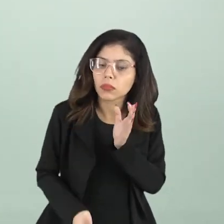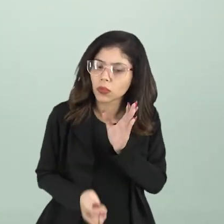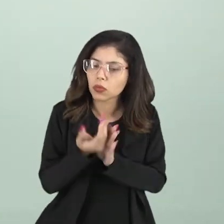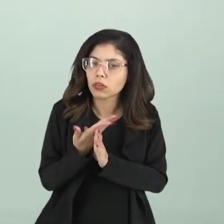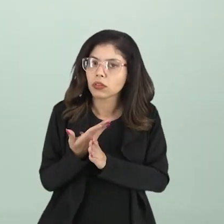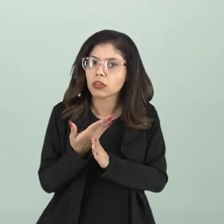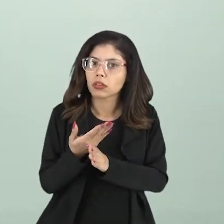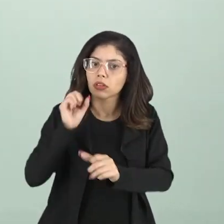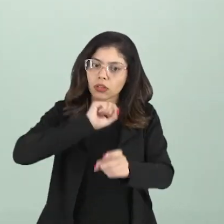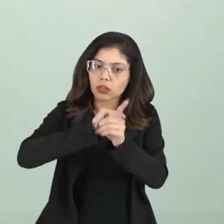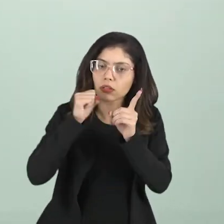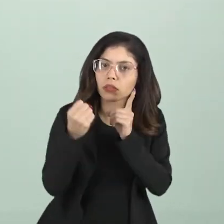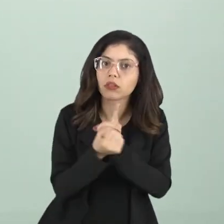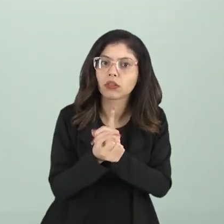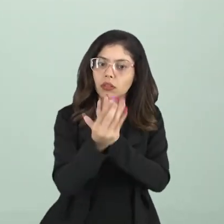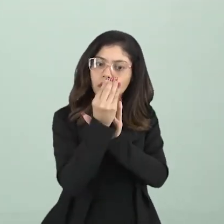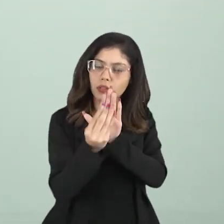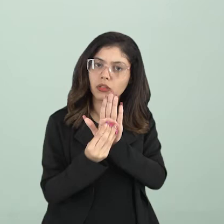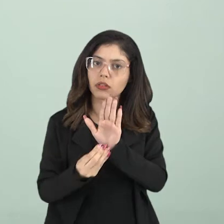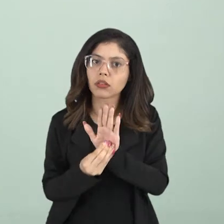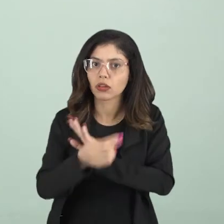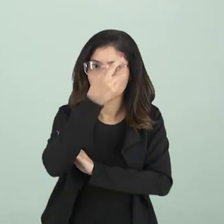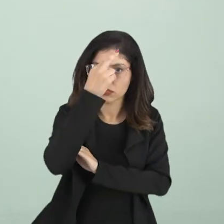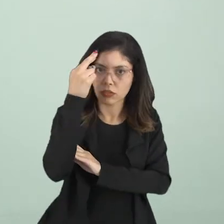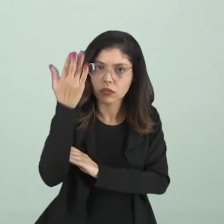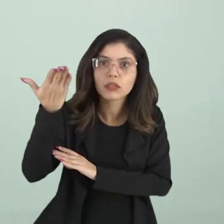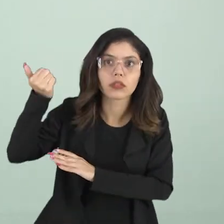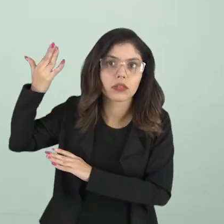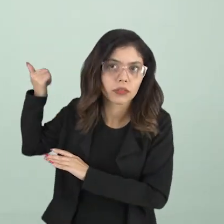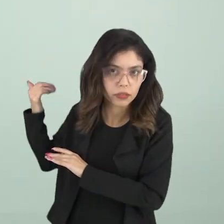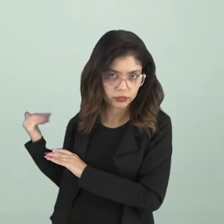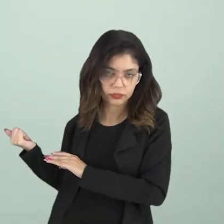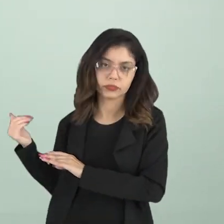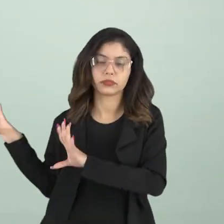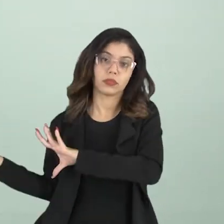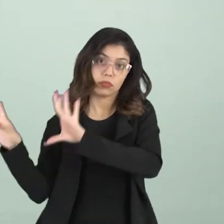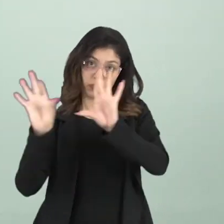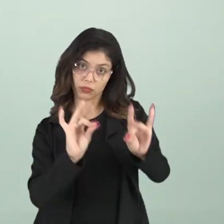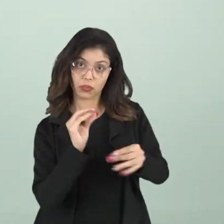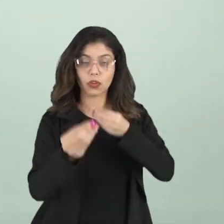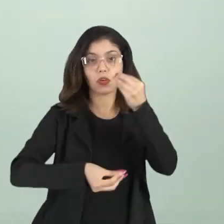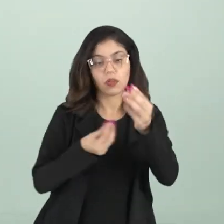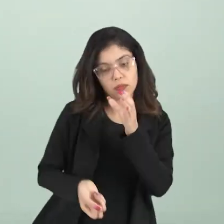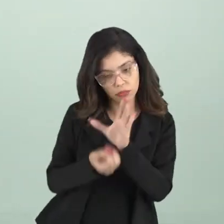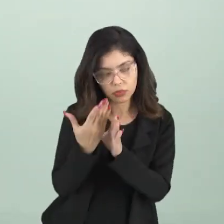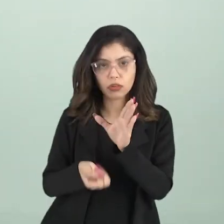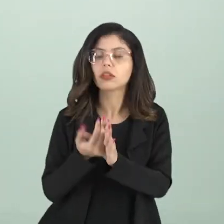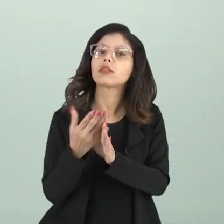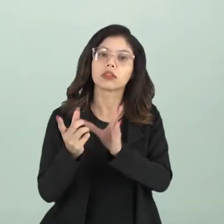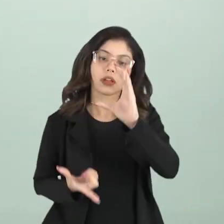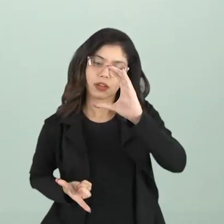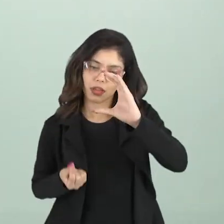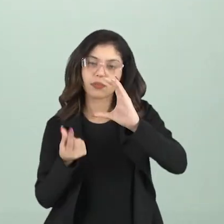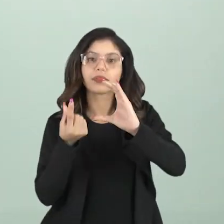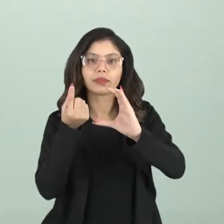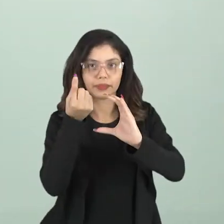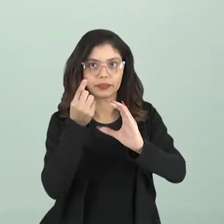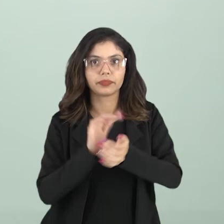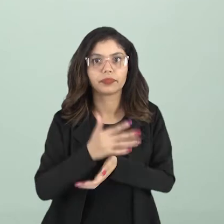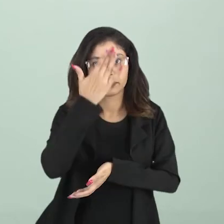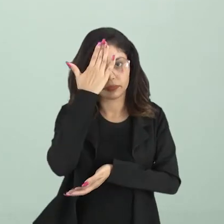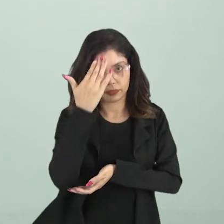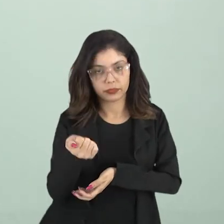da sociedade em um dado momento histórico e me reportei ao modo de produção capitalista.